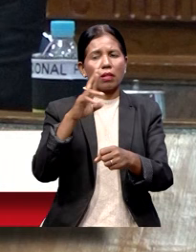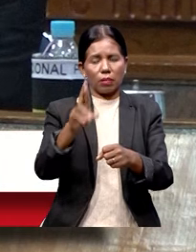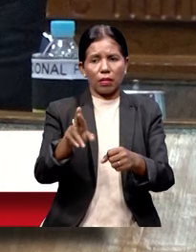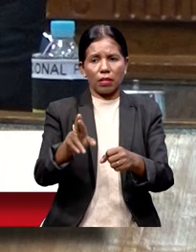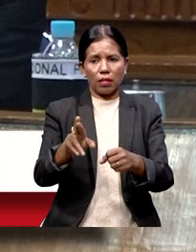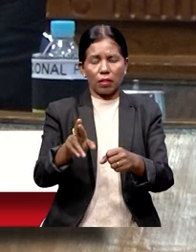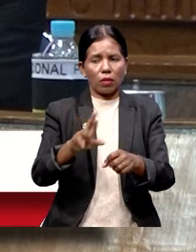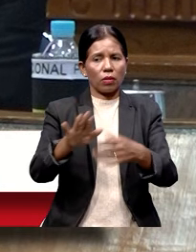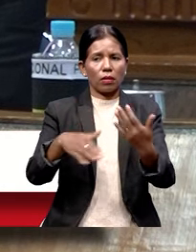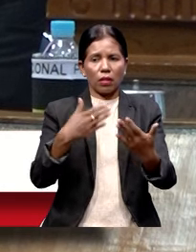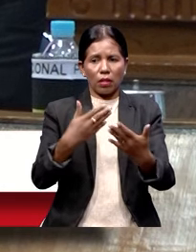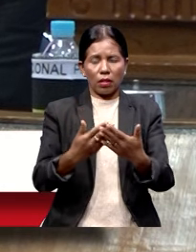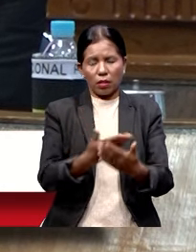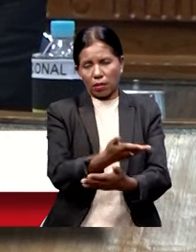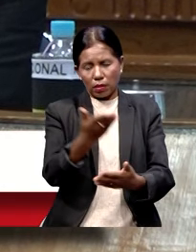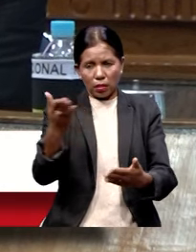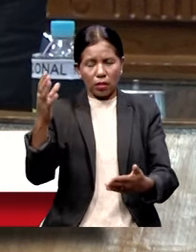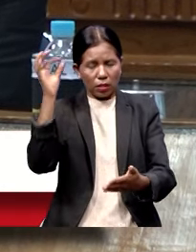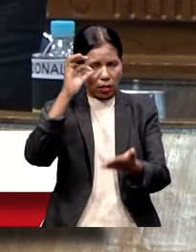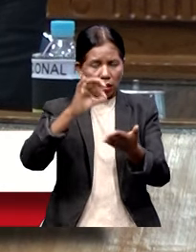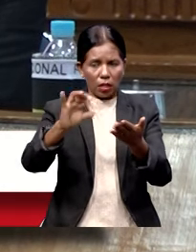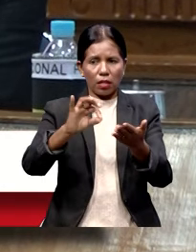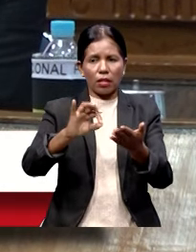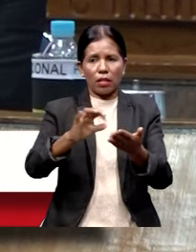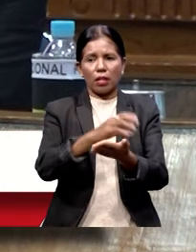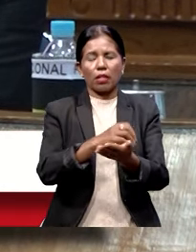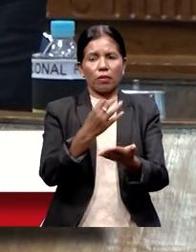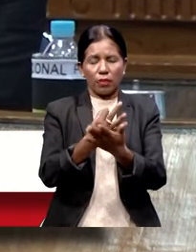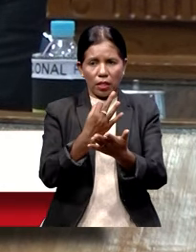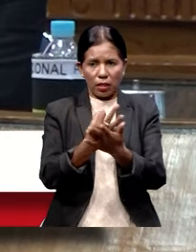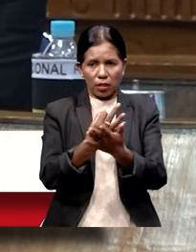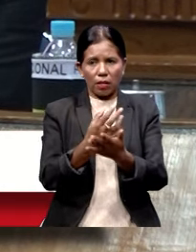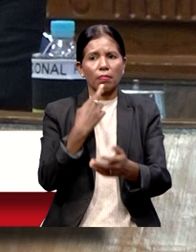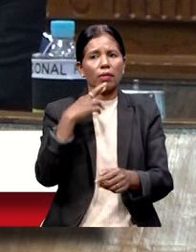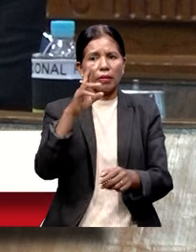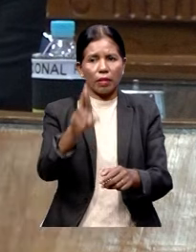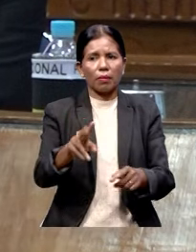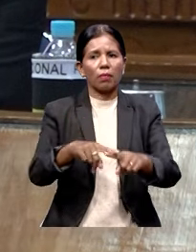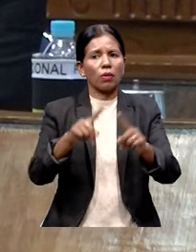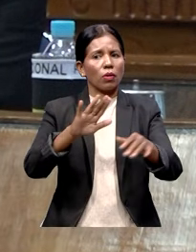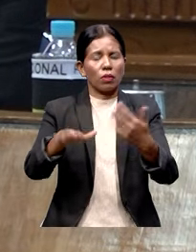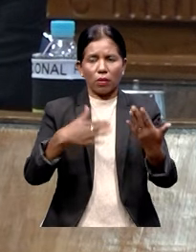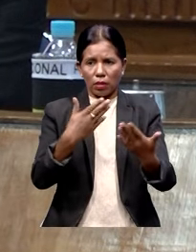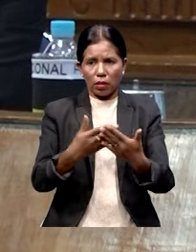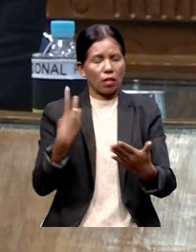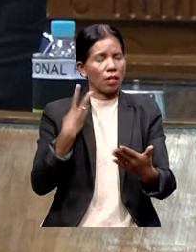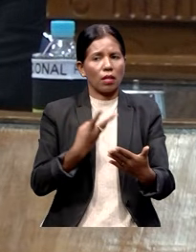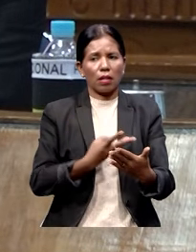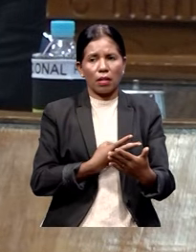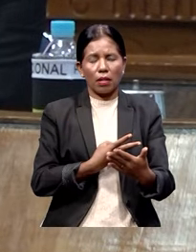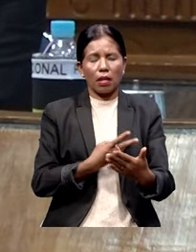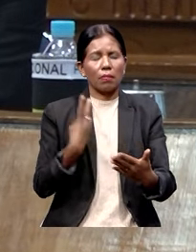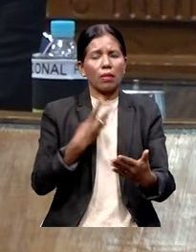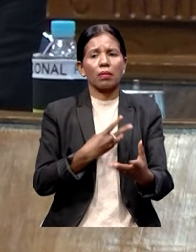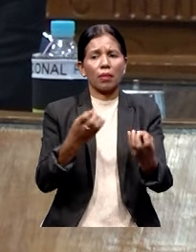em geral, e depois que a senhora secretária regional de finanças minha bela responde, mas bem, boa tudo, não bem, a minha, boa tarde, não bem, a